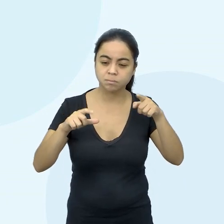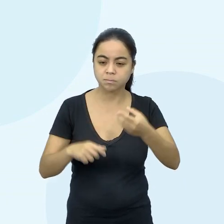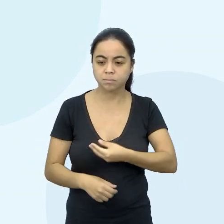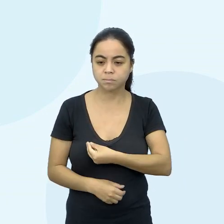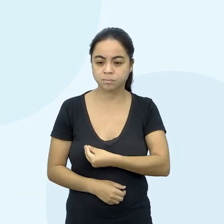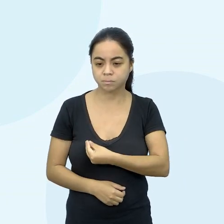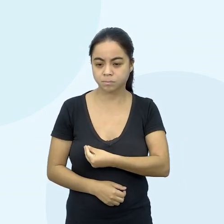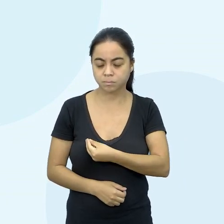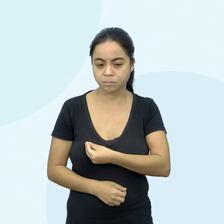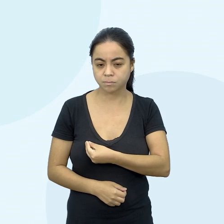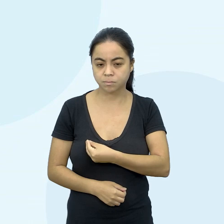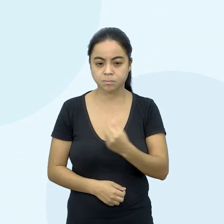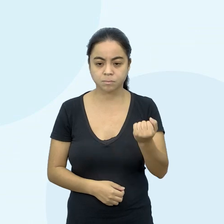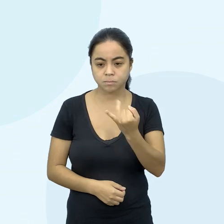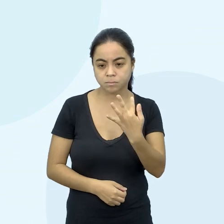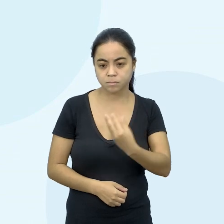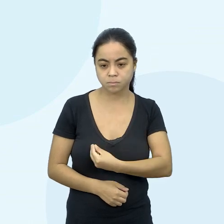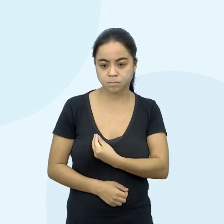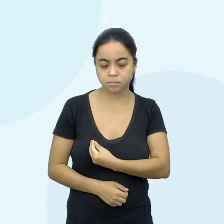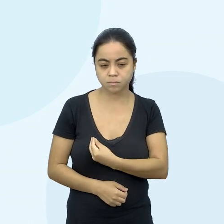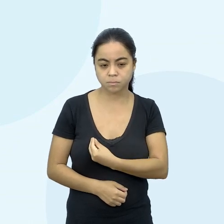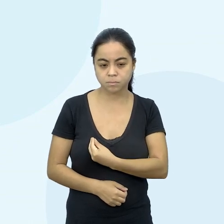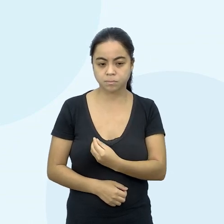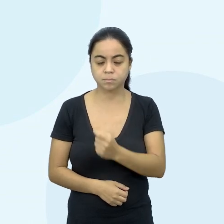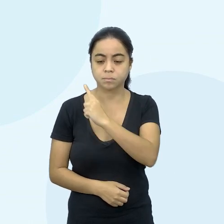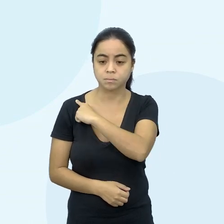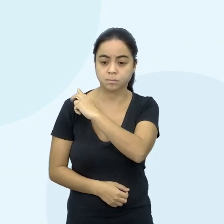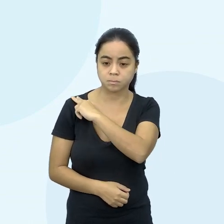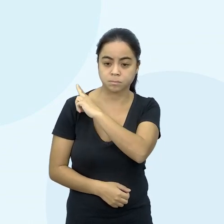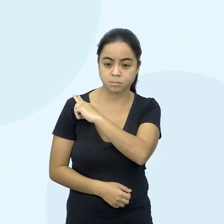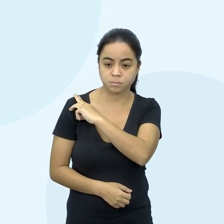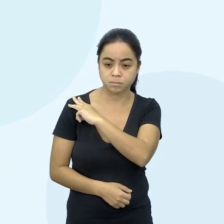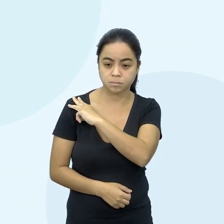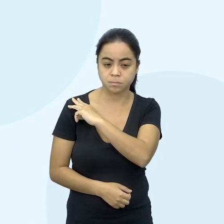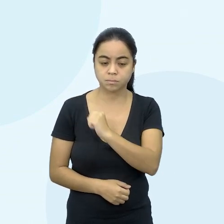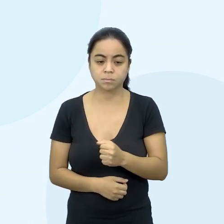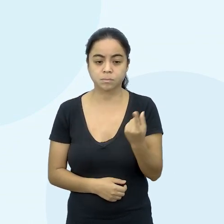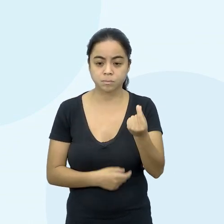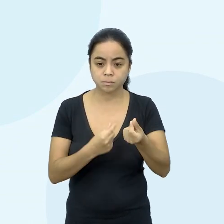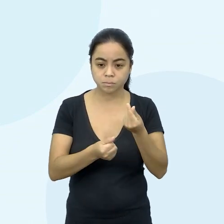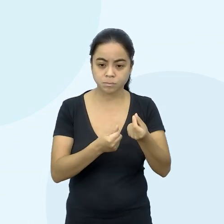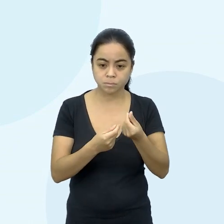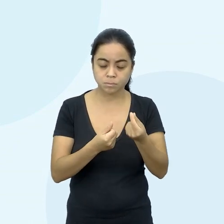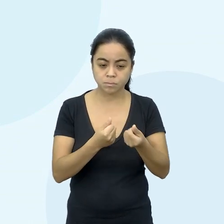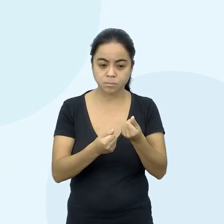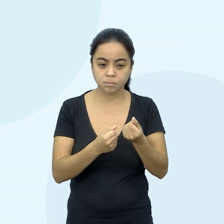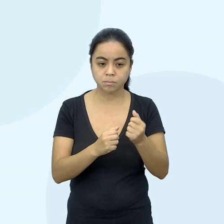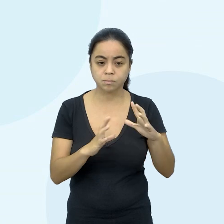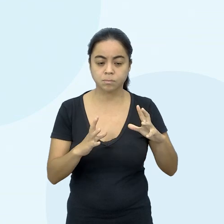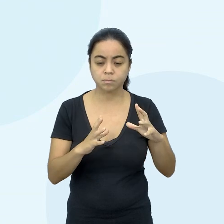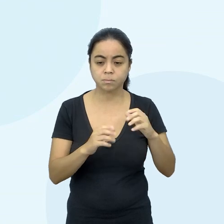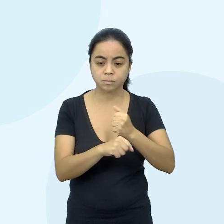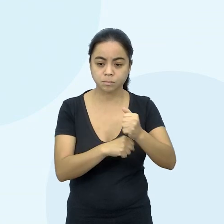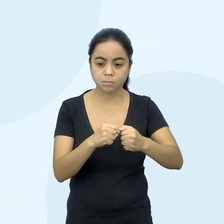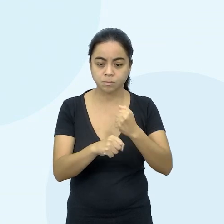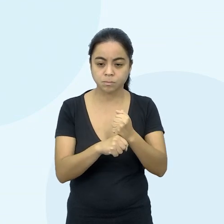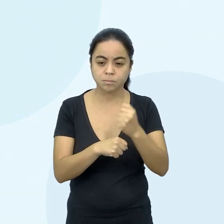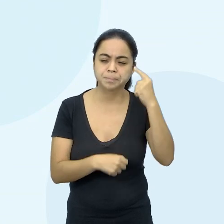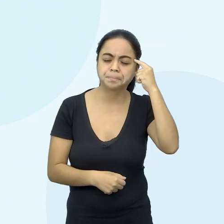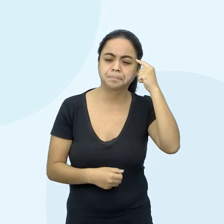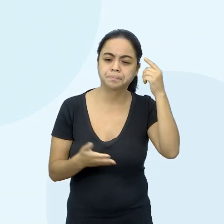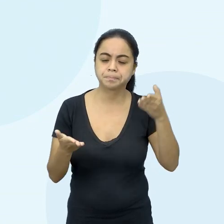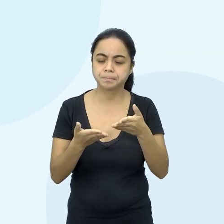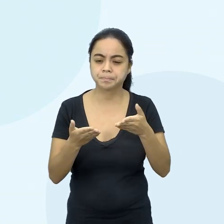vida, a média de escolaridade, a renda anual individual de cada país. Essa daí a gente está pensando em país. Como eu